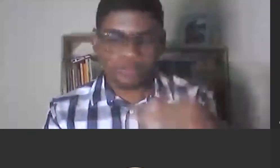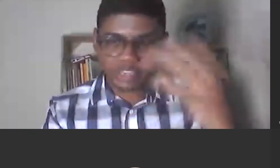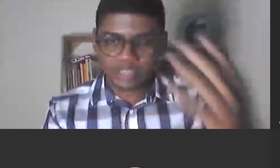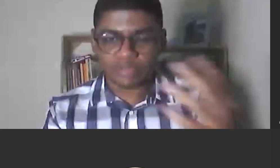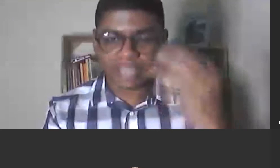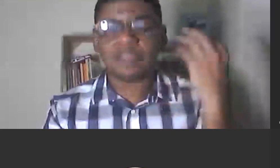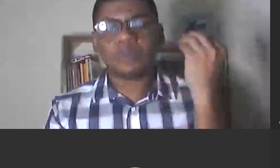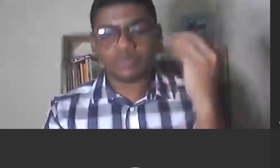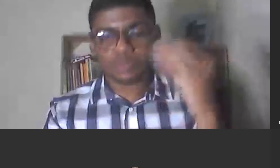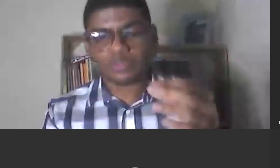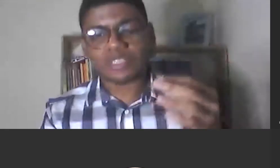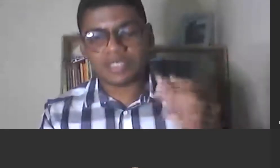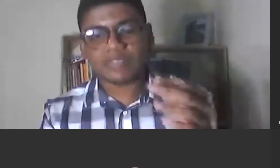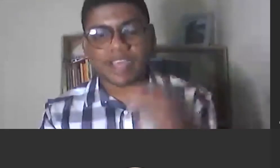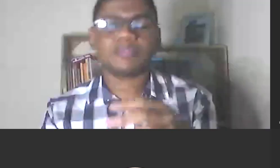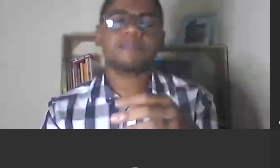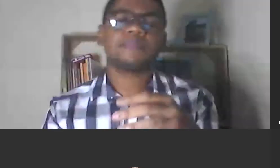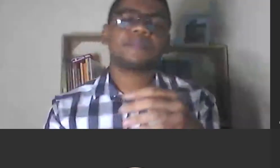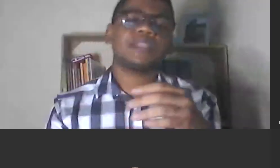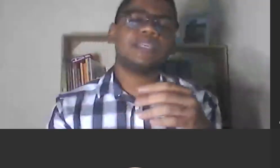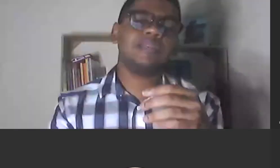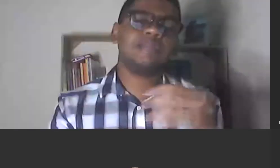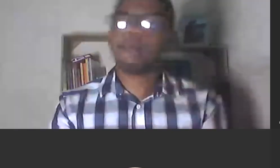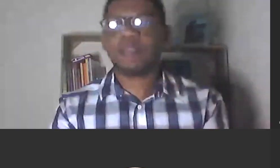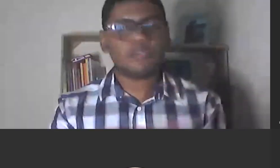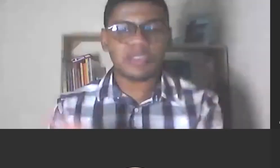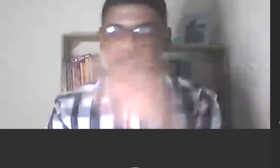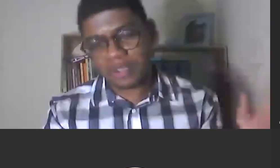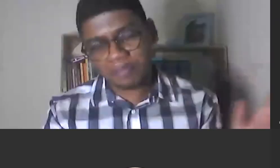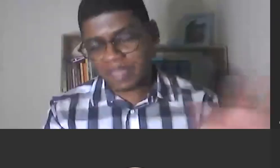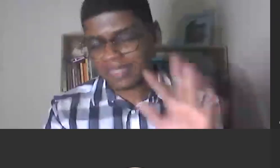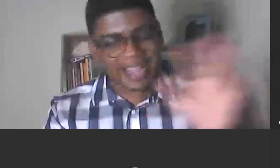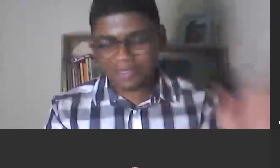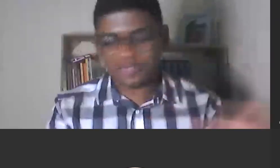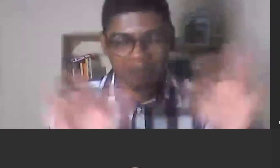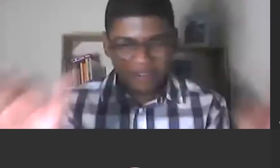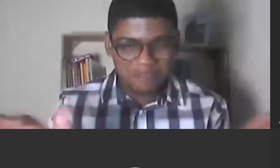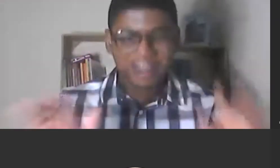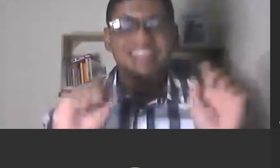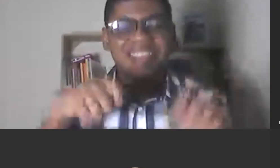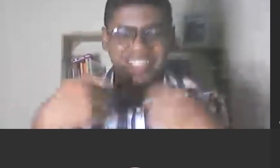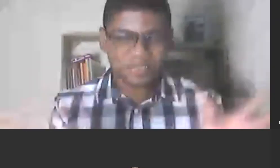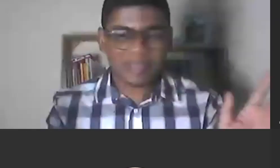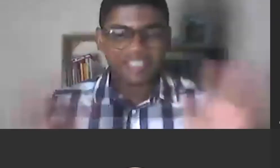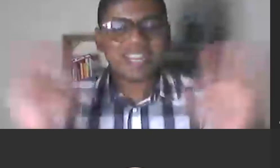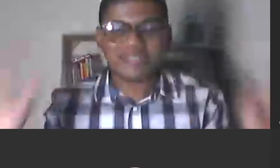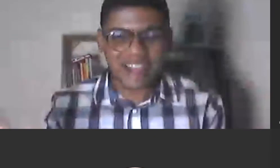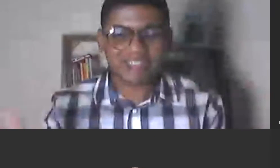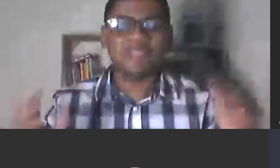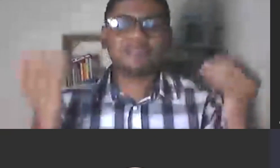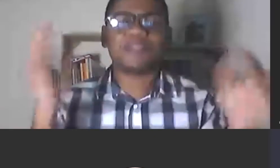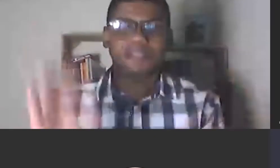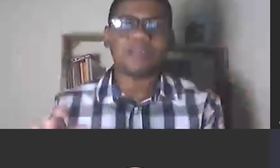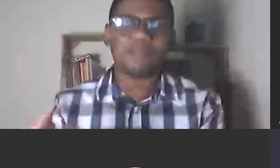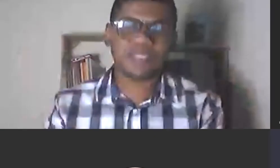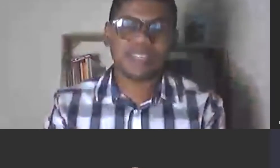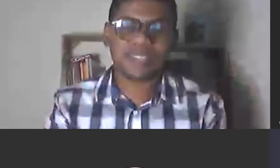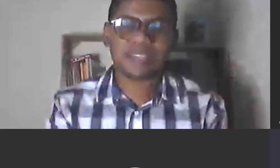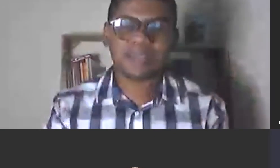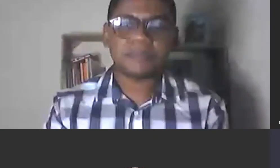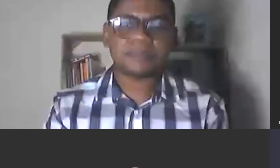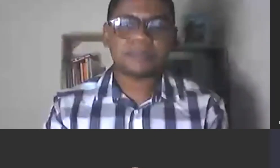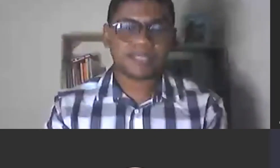vídeos, ou o vídeo, né, com todos esses verbos, e para mim não foi pesado de forma alguma, somente gravar os vídeos para